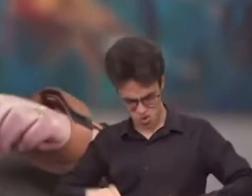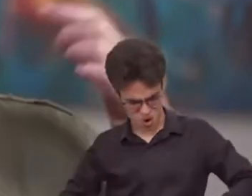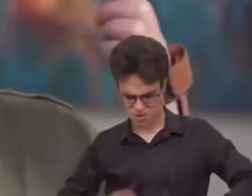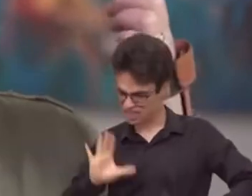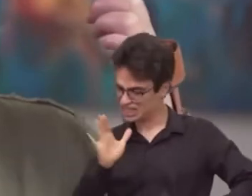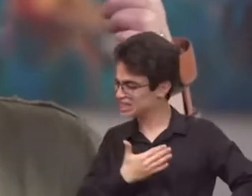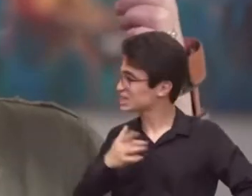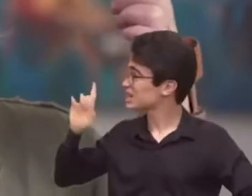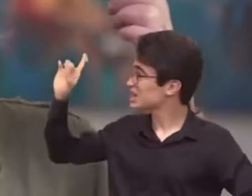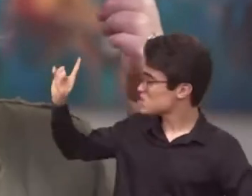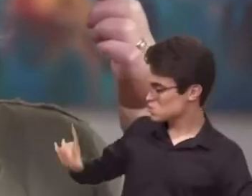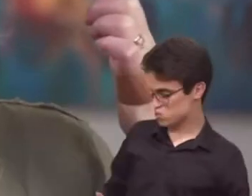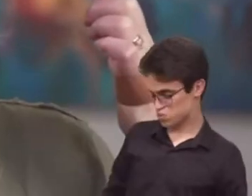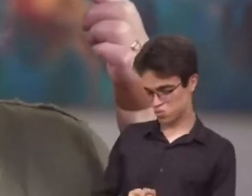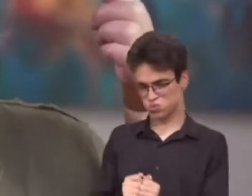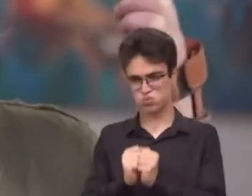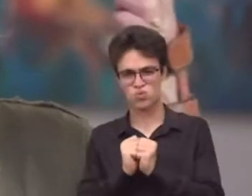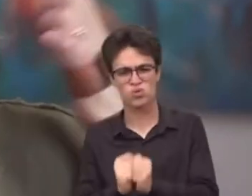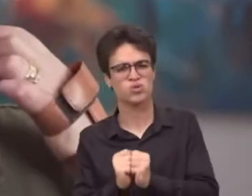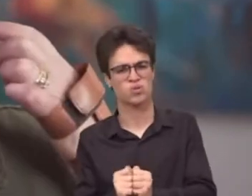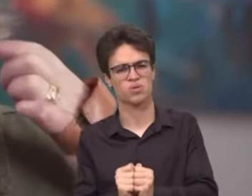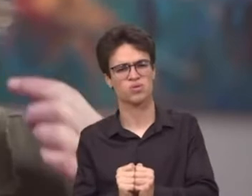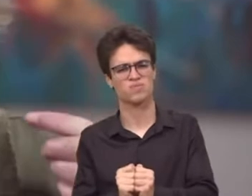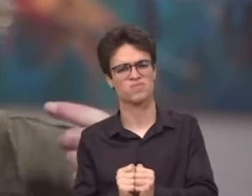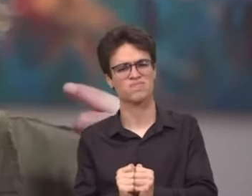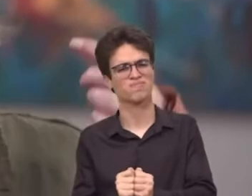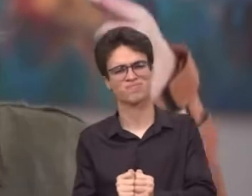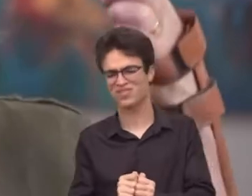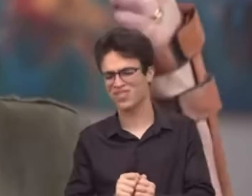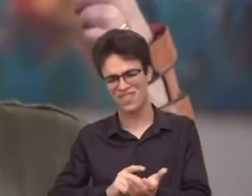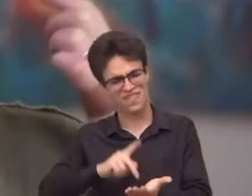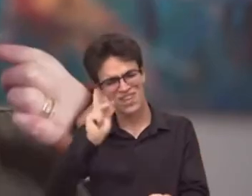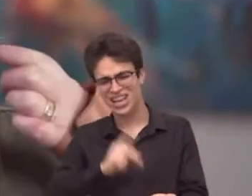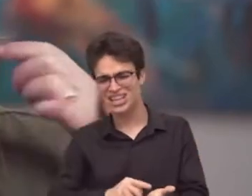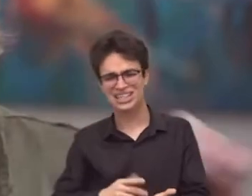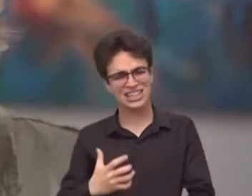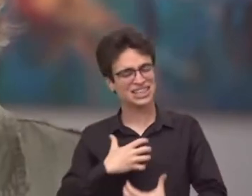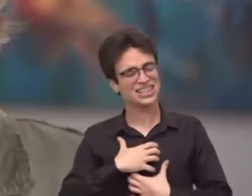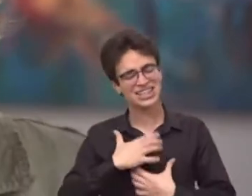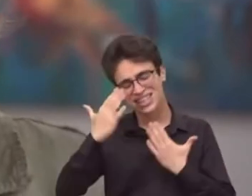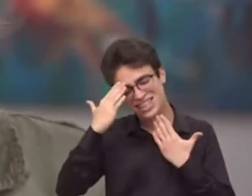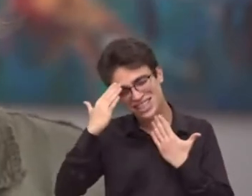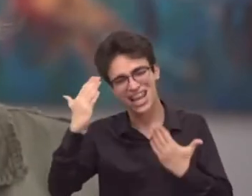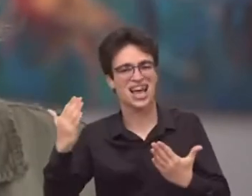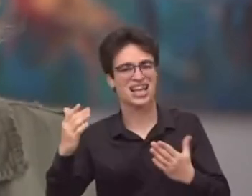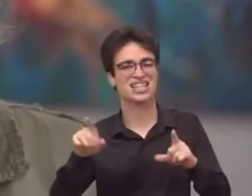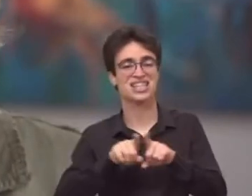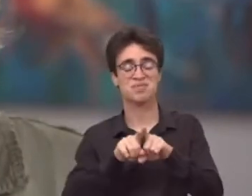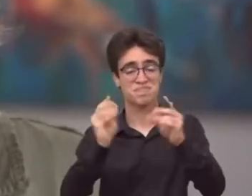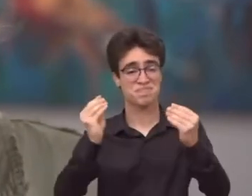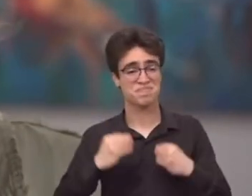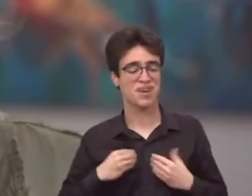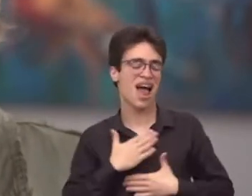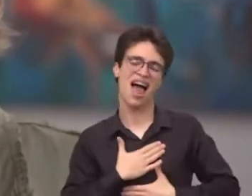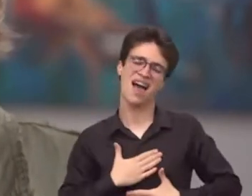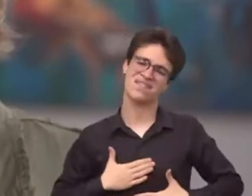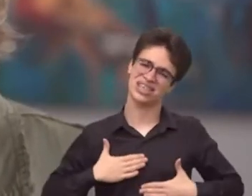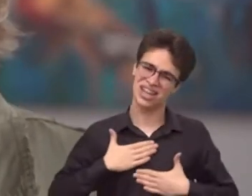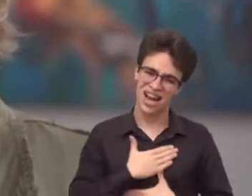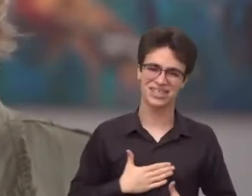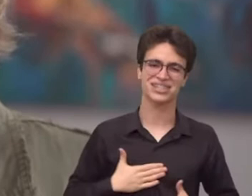está contigo em meio ao sofrimento é tão gratificante e traz tanto contentamento